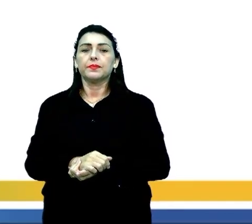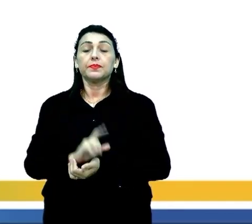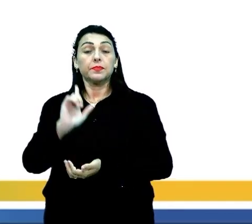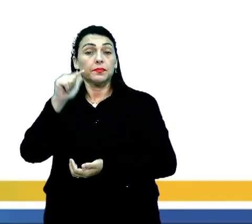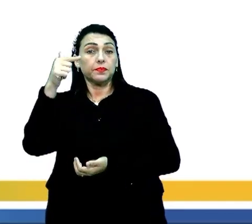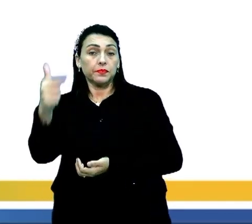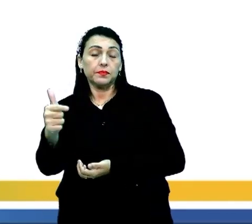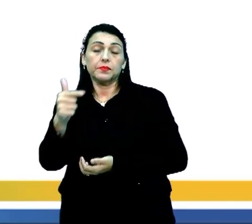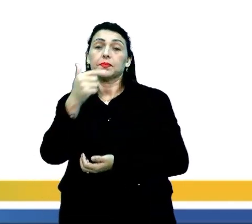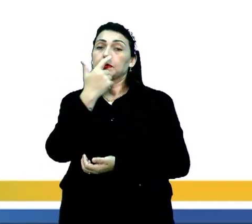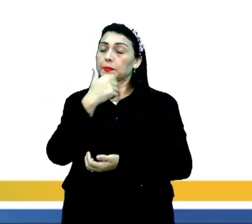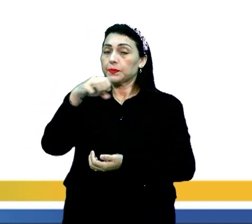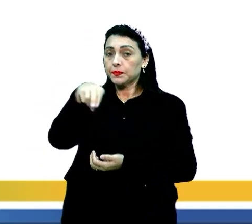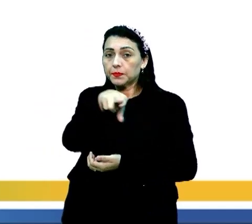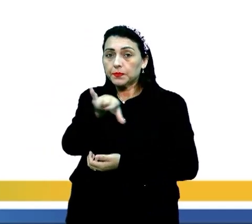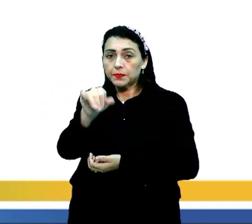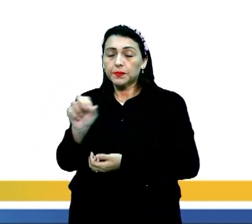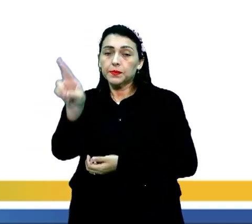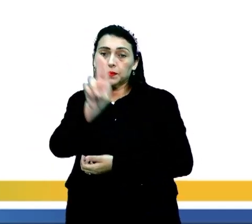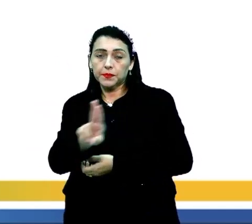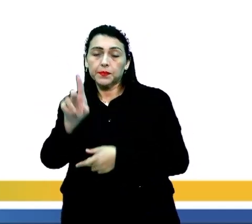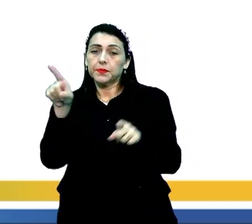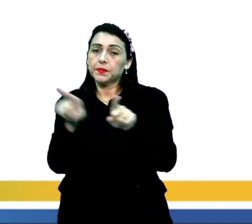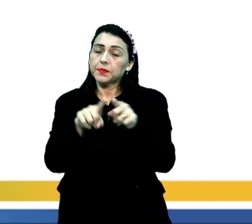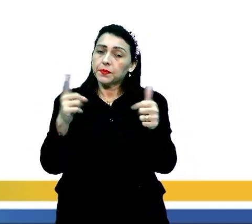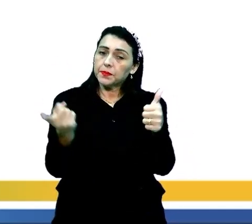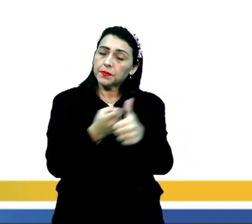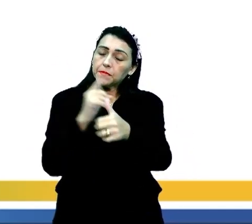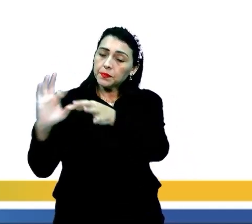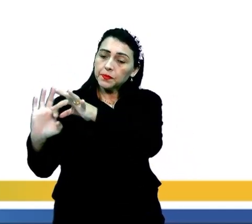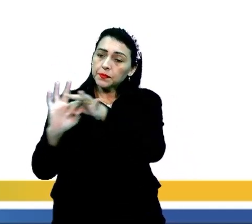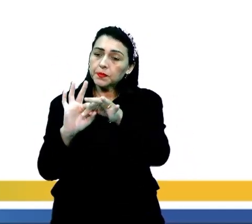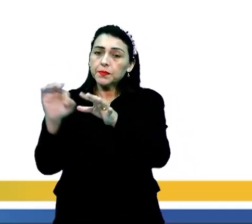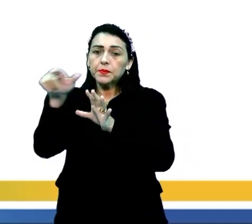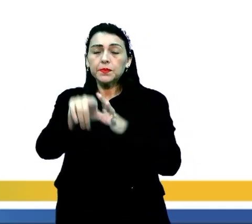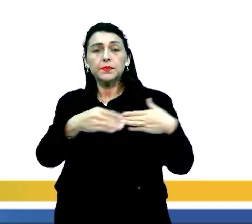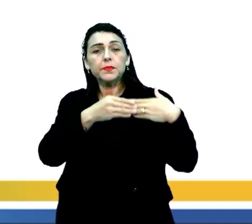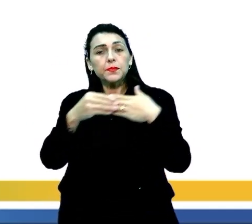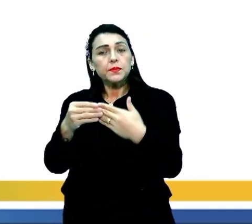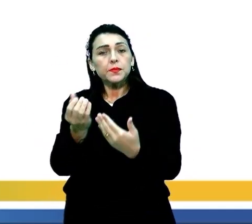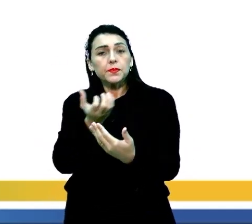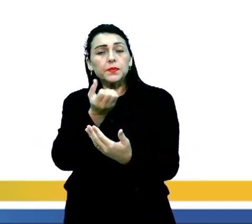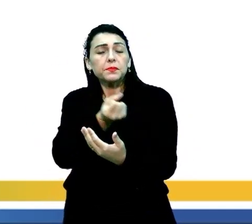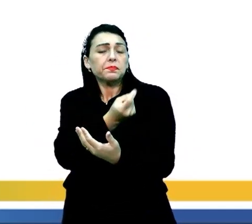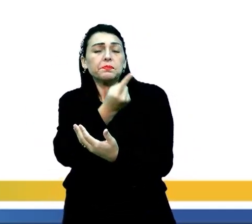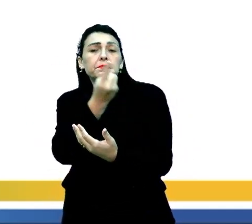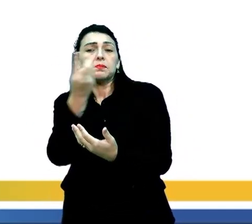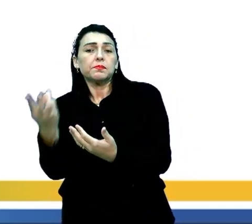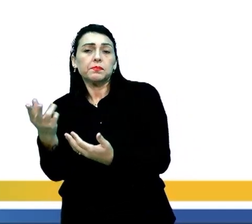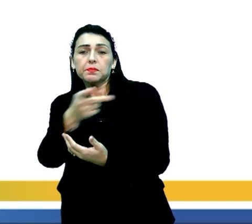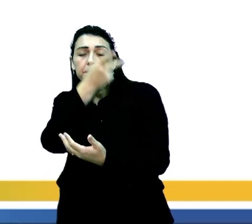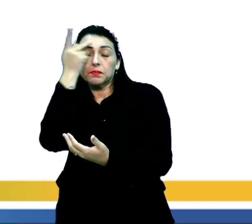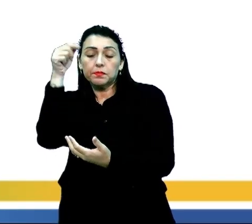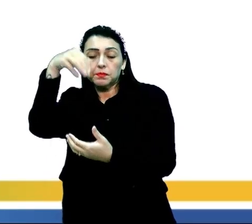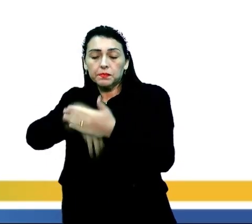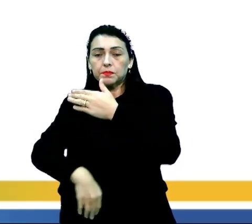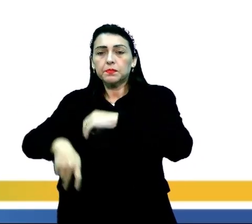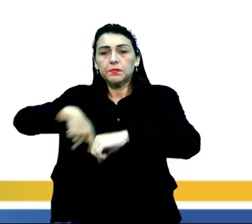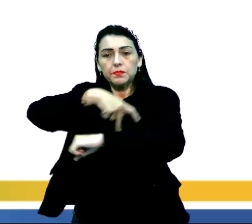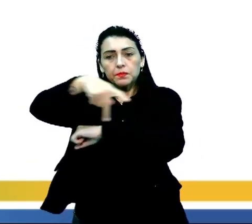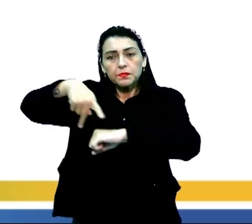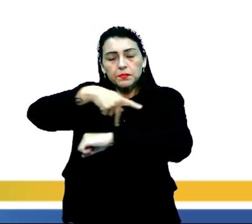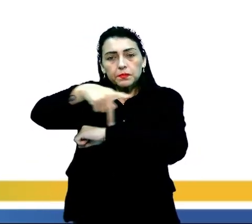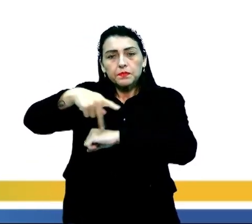Outra coisa que a Maria Fernanda utilizou aqui, primeiro ela contextualizou, né? Ela trouxe a quantidade de pessoas dentro do país que